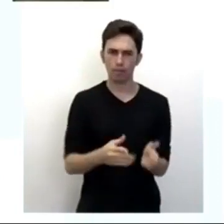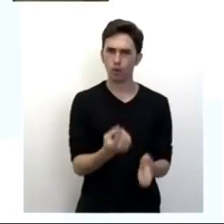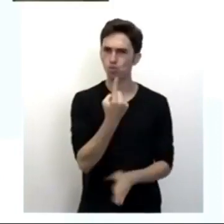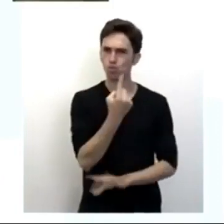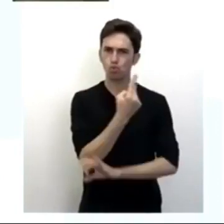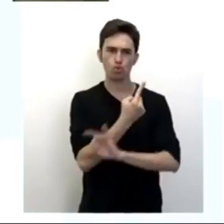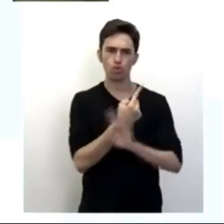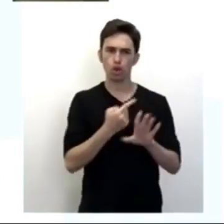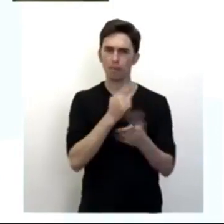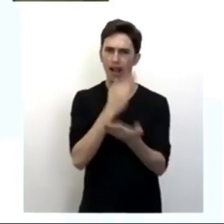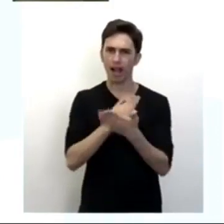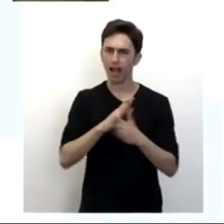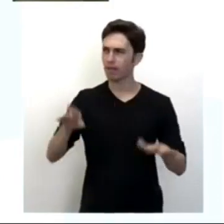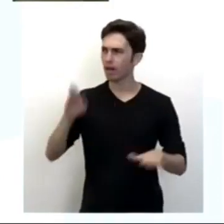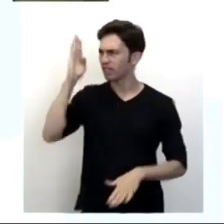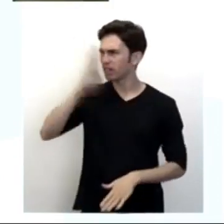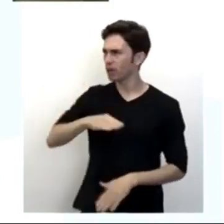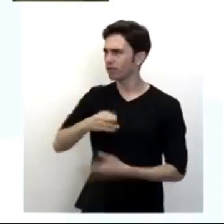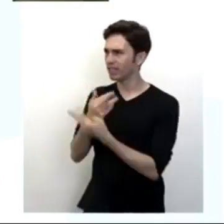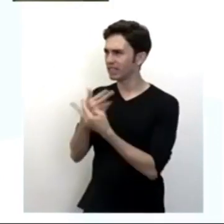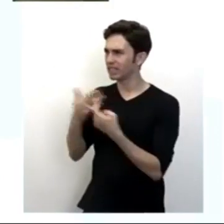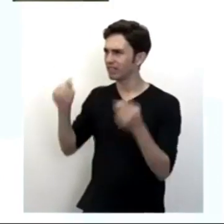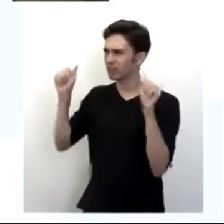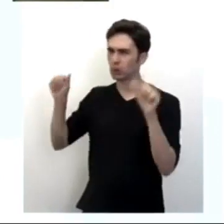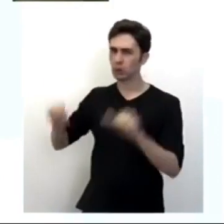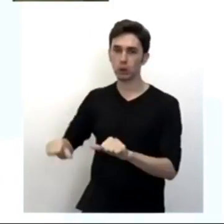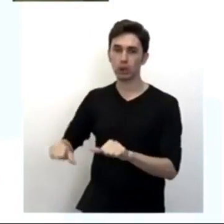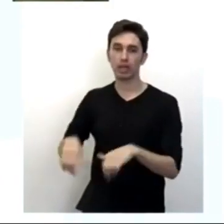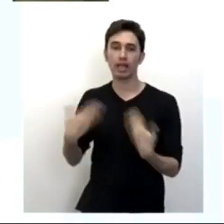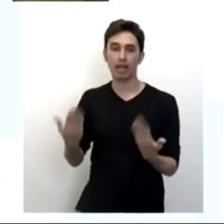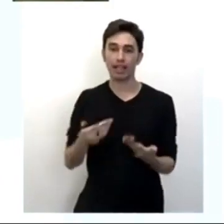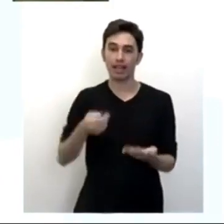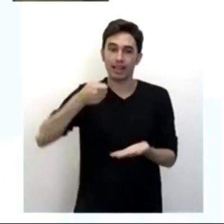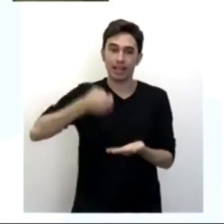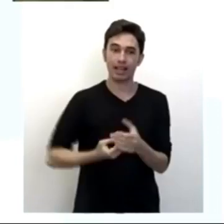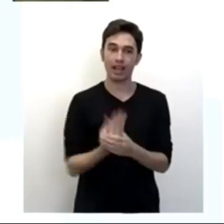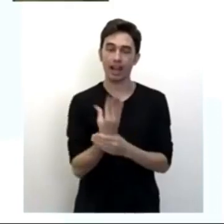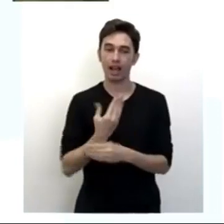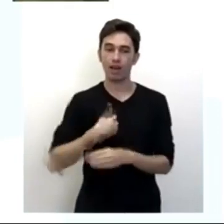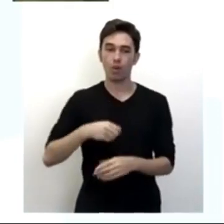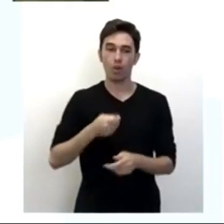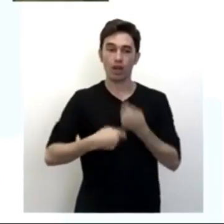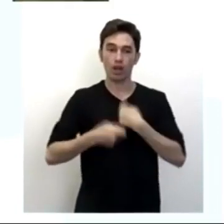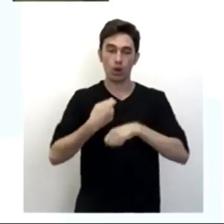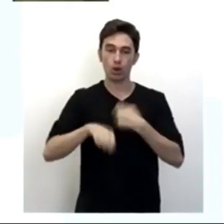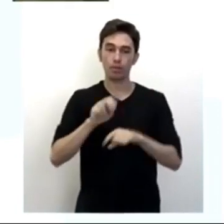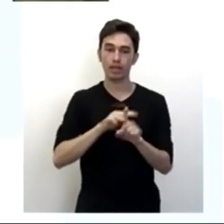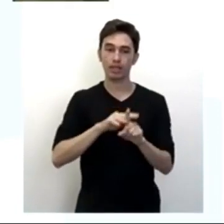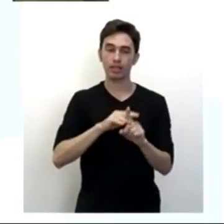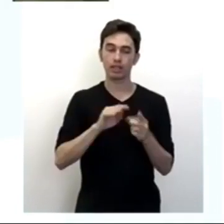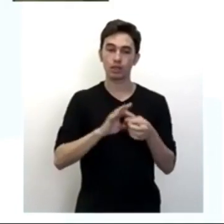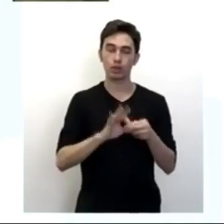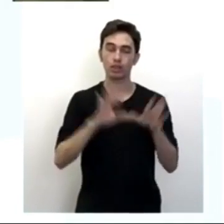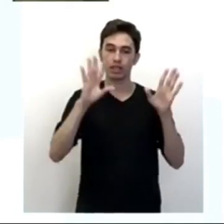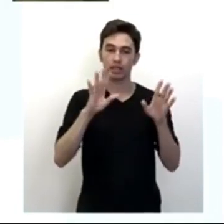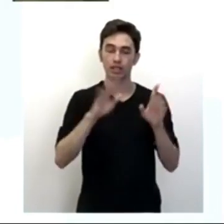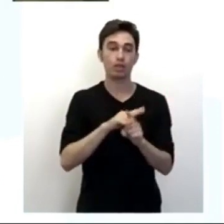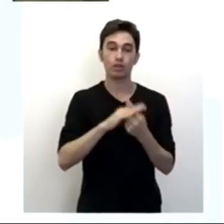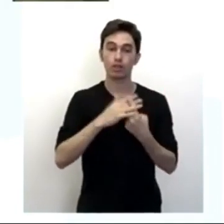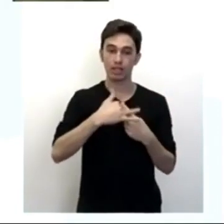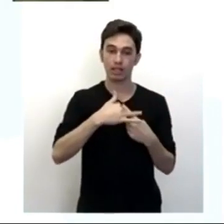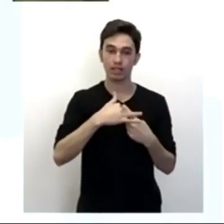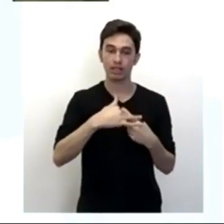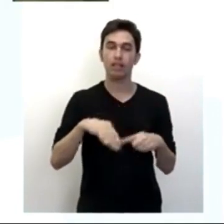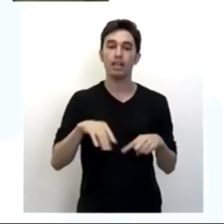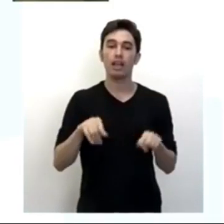essas maldades graves, pelo esclarecimento de uma economia socialista, acompanhada de um sistema educacional